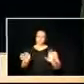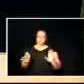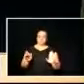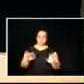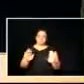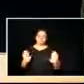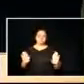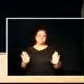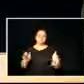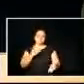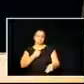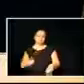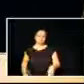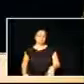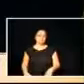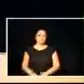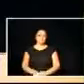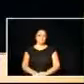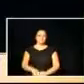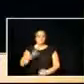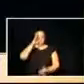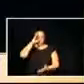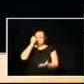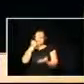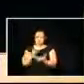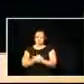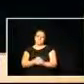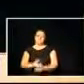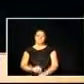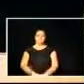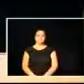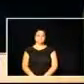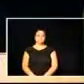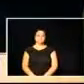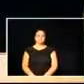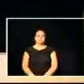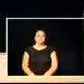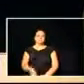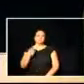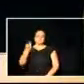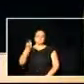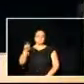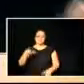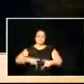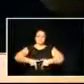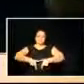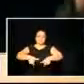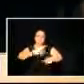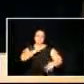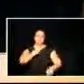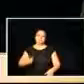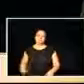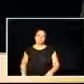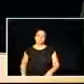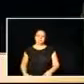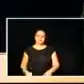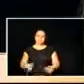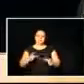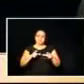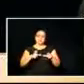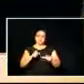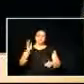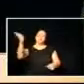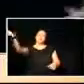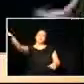justamente com isso, né? E aí você imagina só, você, servidor público, que sai lá do Macuco, vem trabalhar na prefeitura